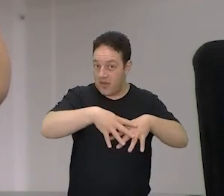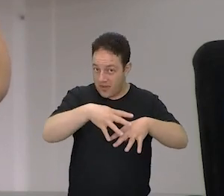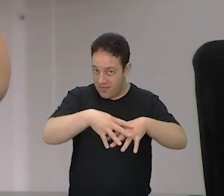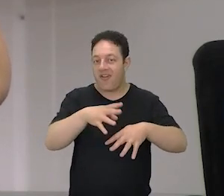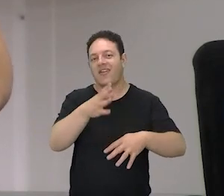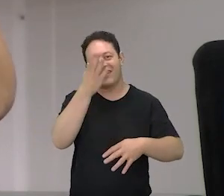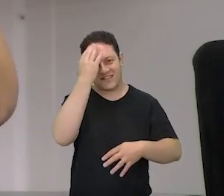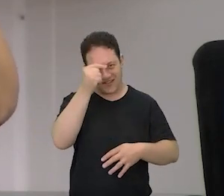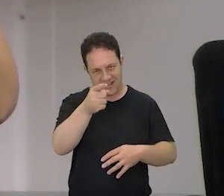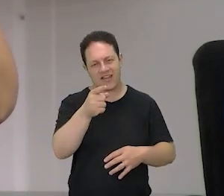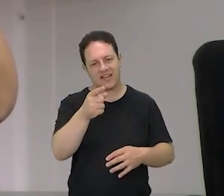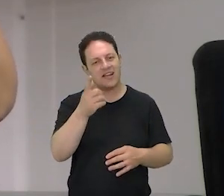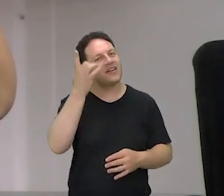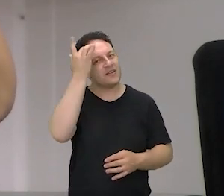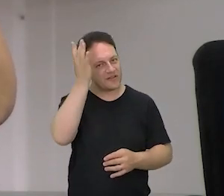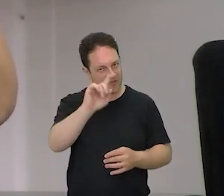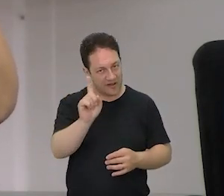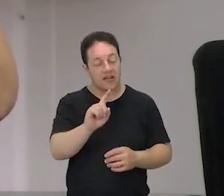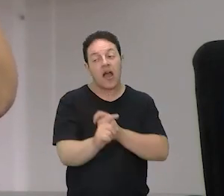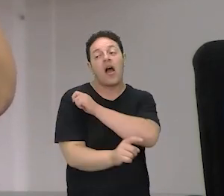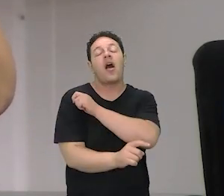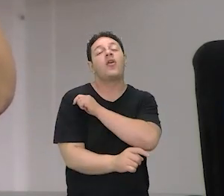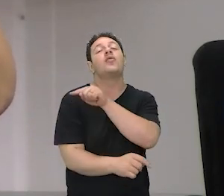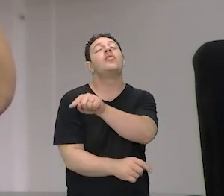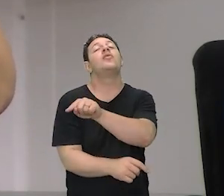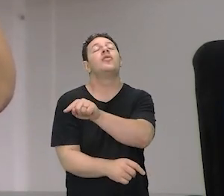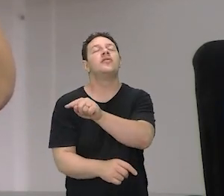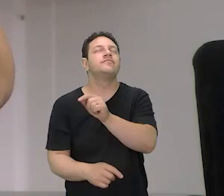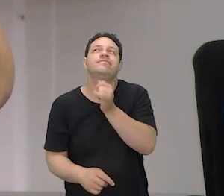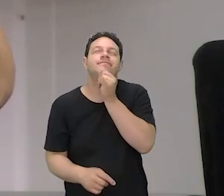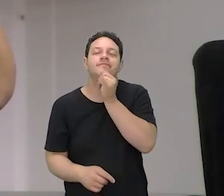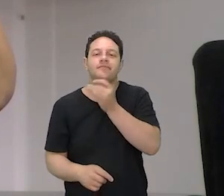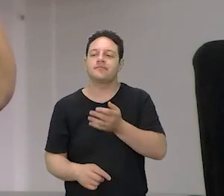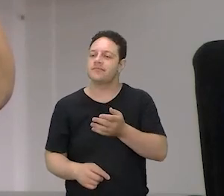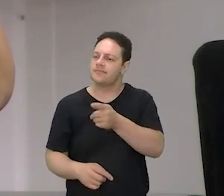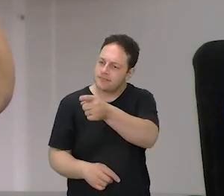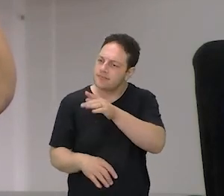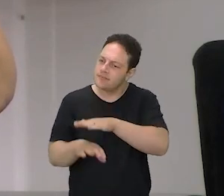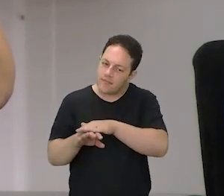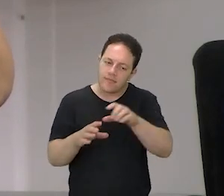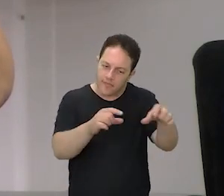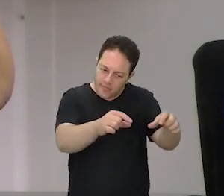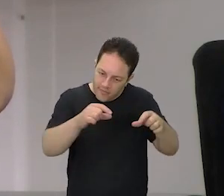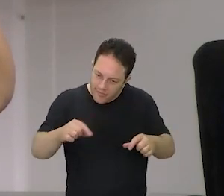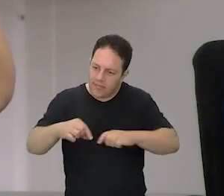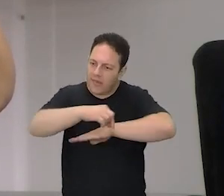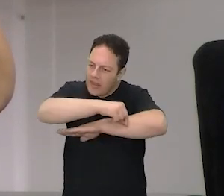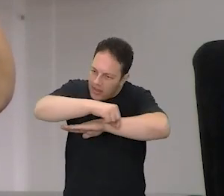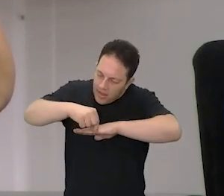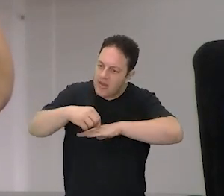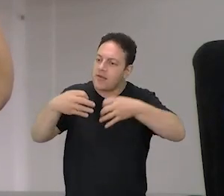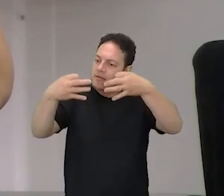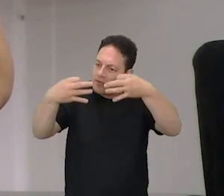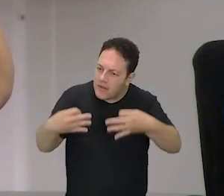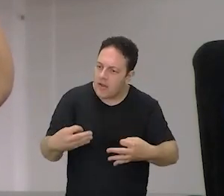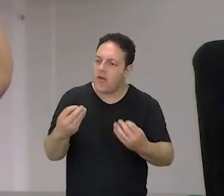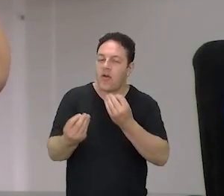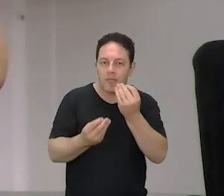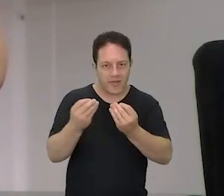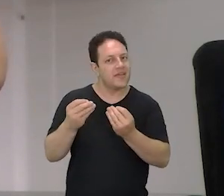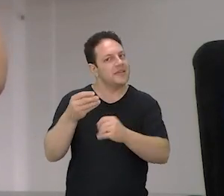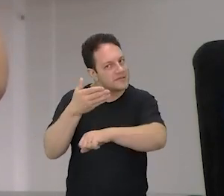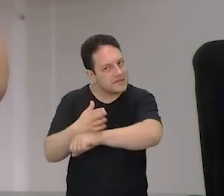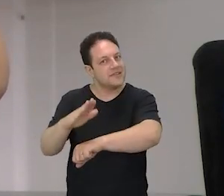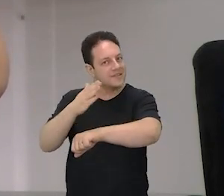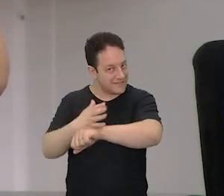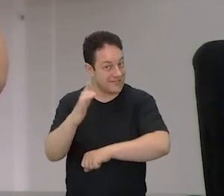muito bem o quão difícil é fazer o aluno a utilizar a régua de maneira correta. Uma coisa